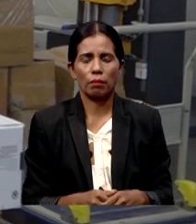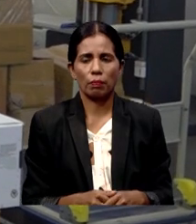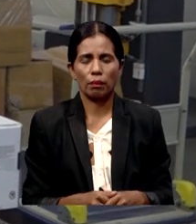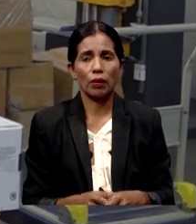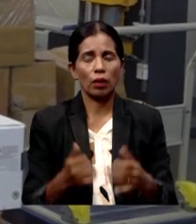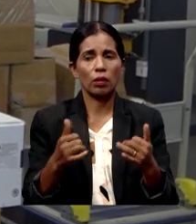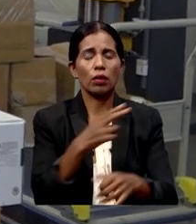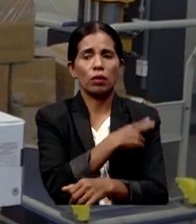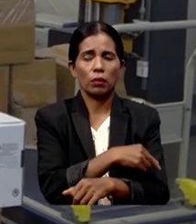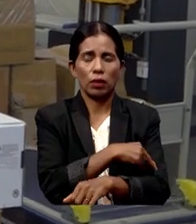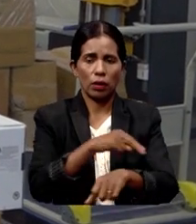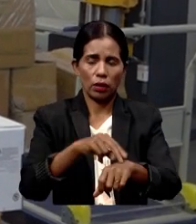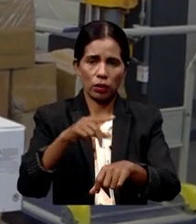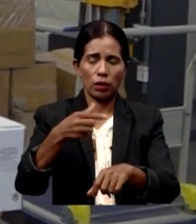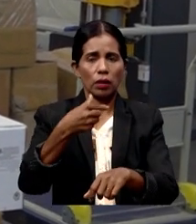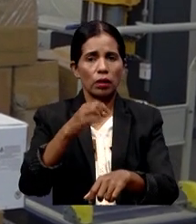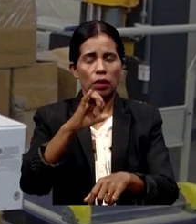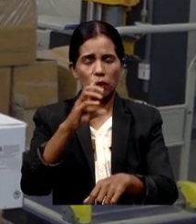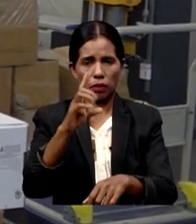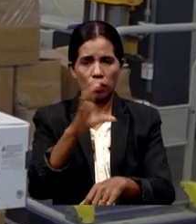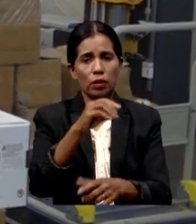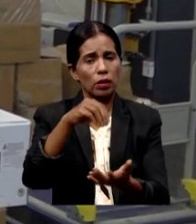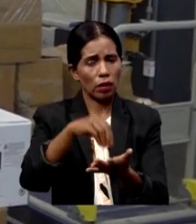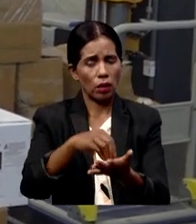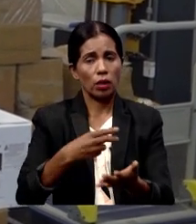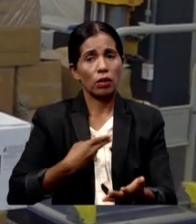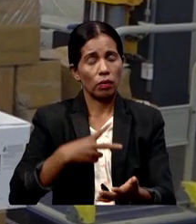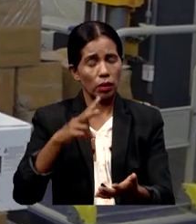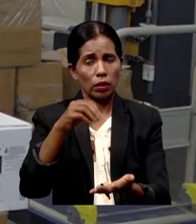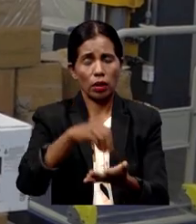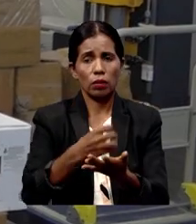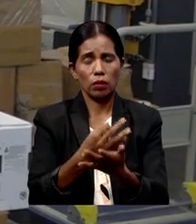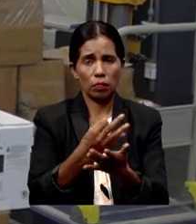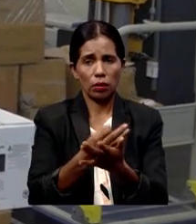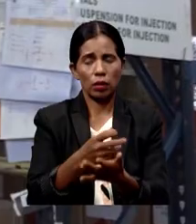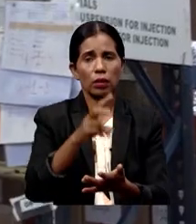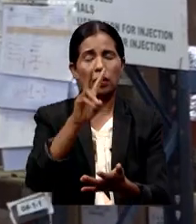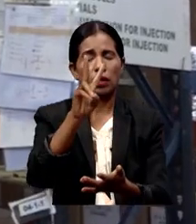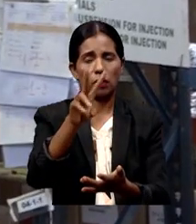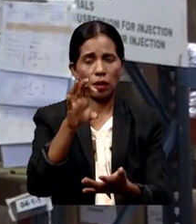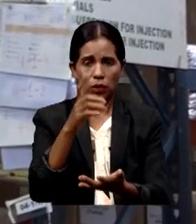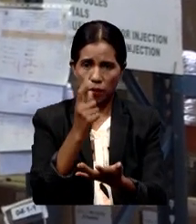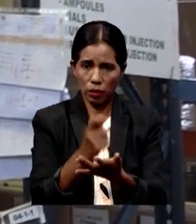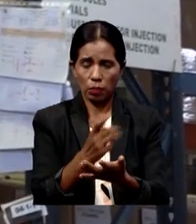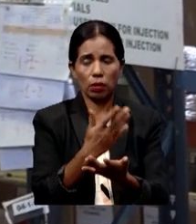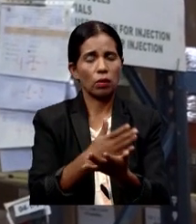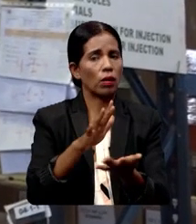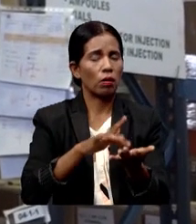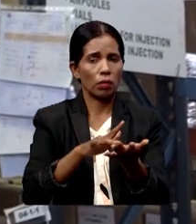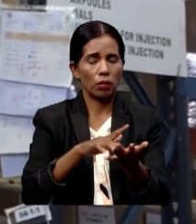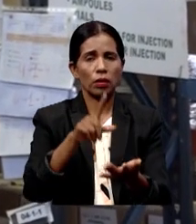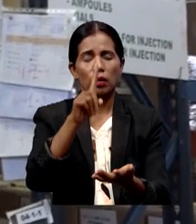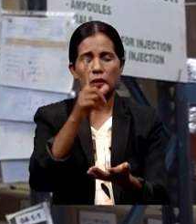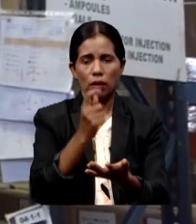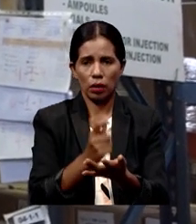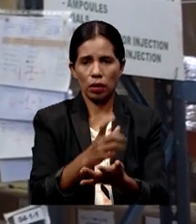un Hospital Nacional Guido Valadares Mos, ta orçamento rihu na tusua, a tu compra em moro cruzente, tamba em moro aite matu sida resin